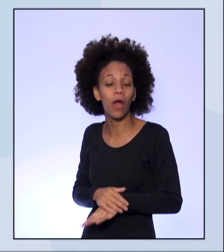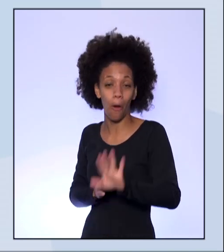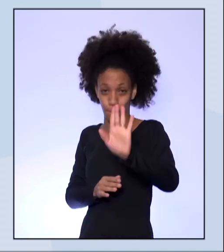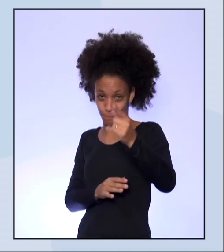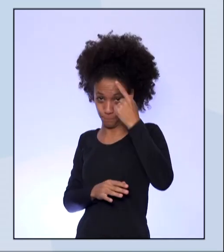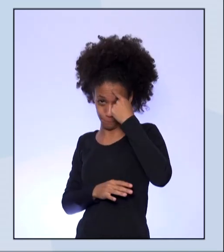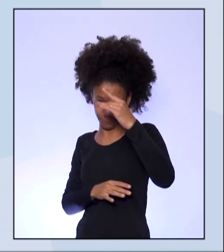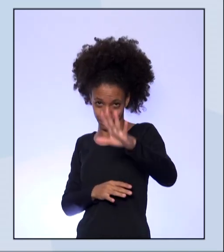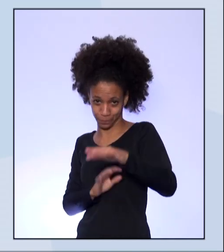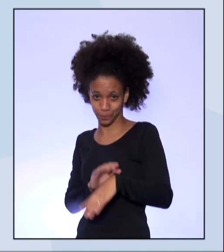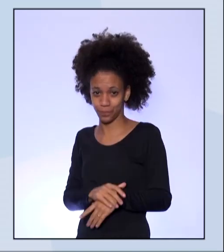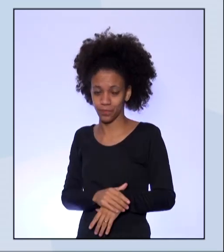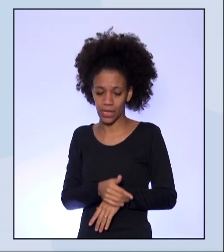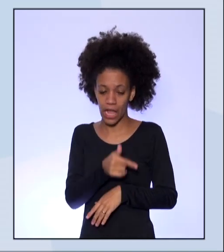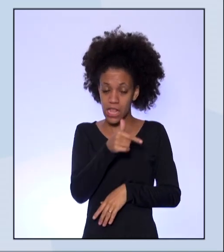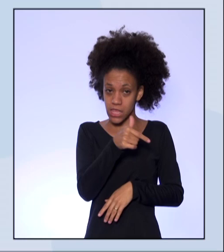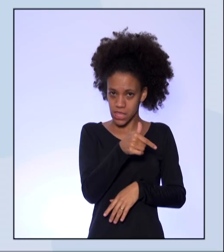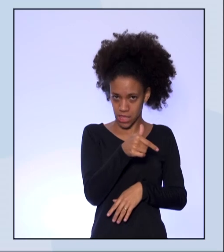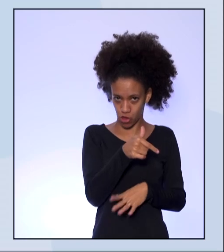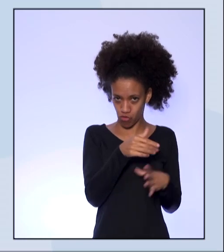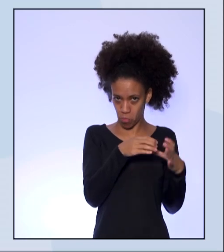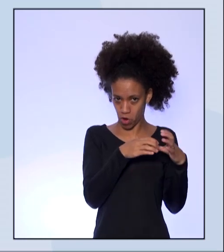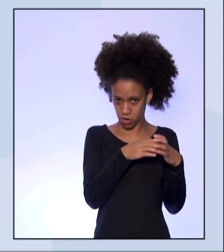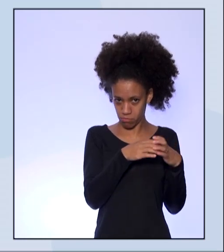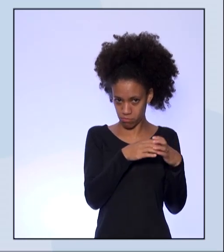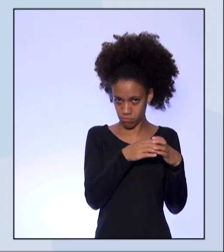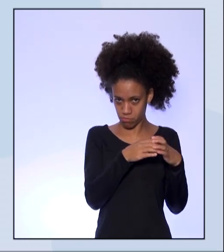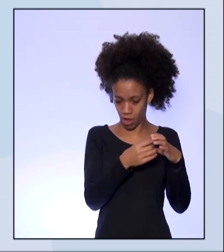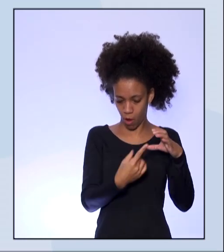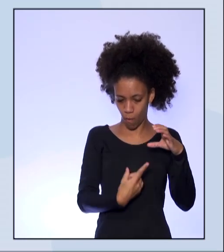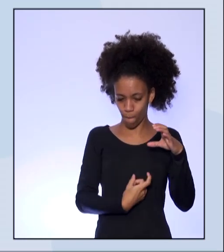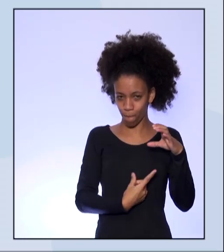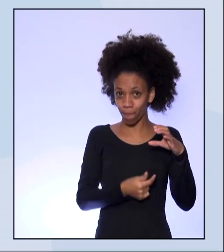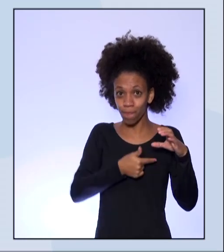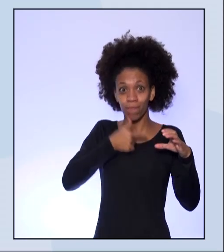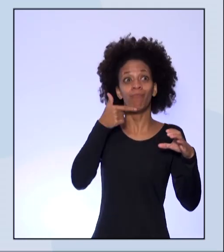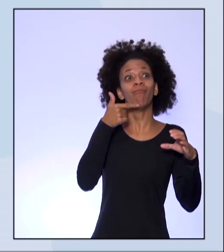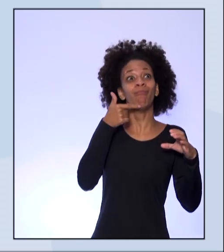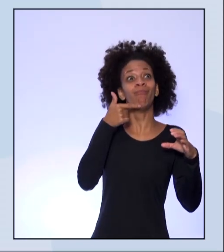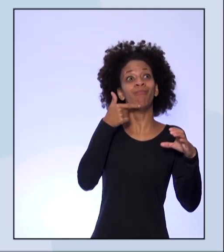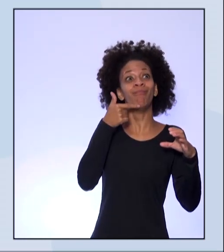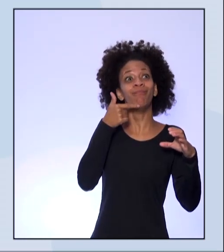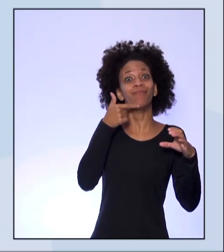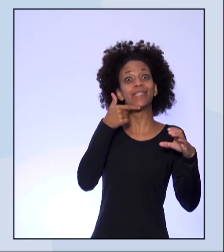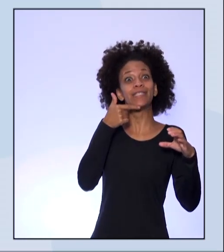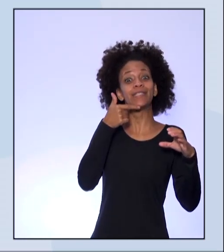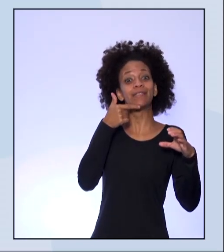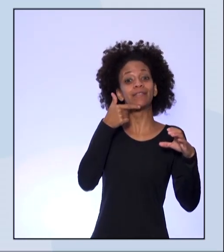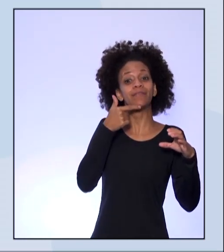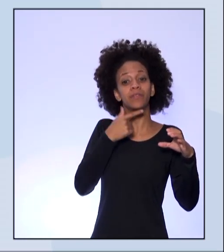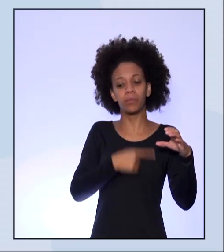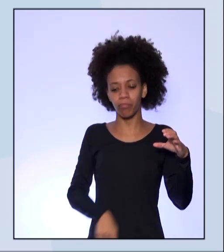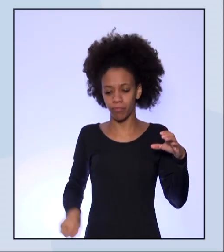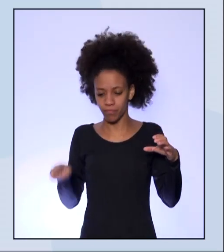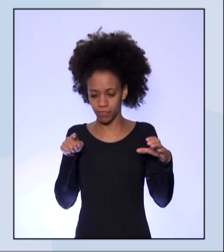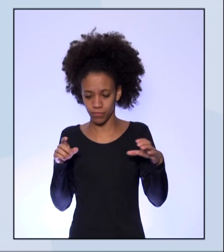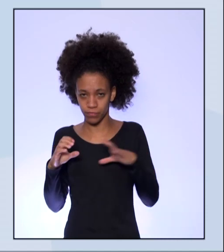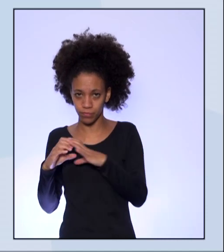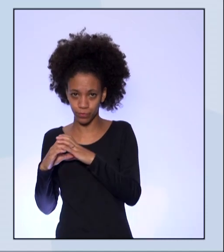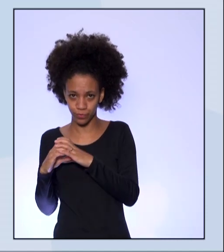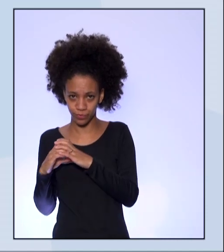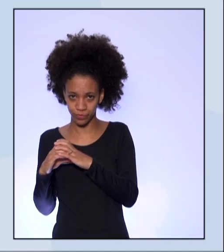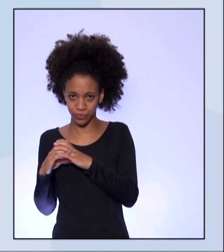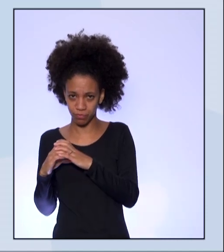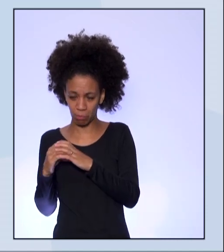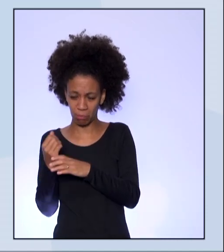ó, 7 bolinhas, um emoji com sorridente em cima da bandeira da Alemanha, outro emoji com chorando em cima